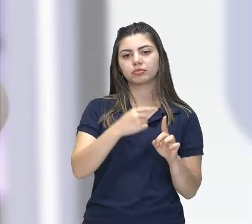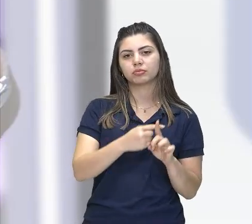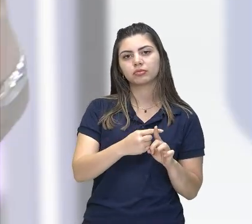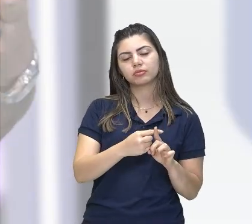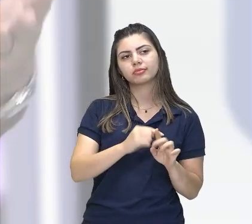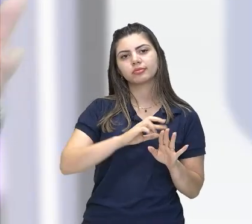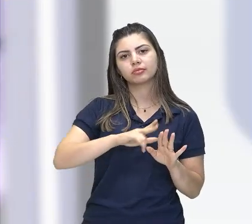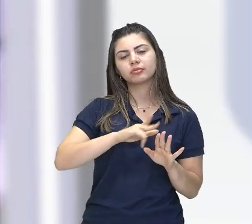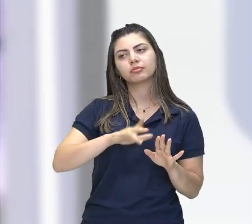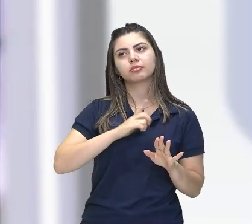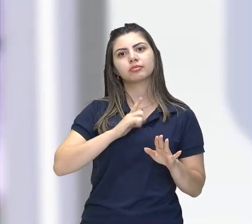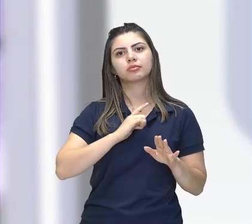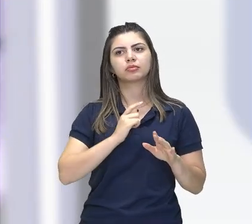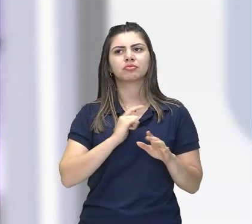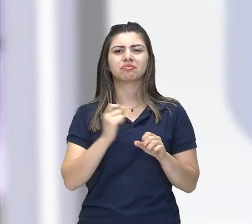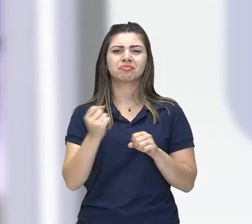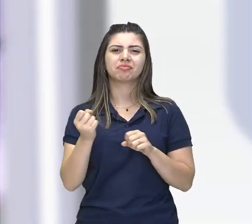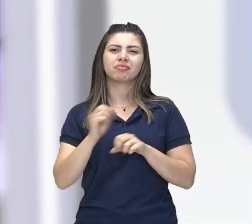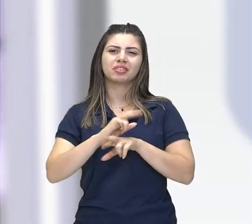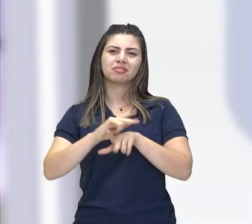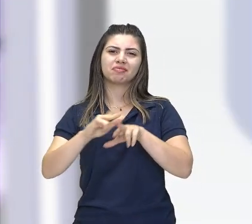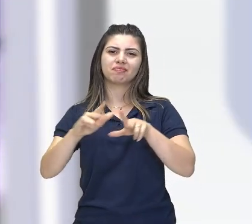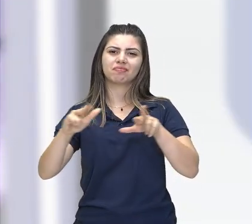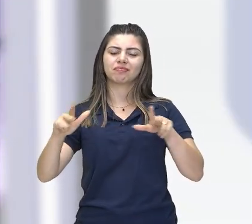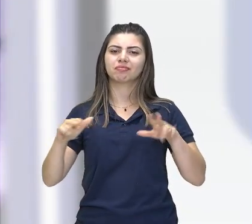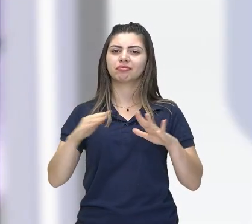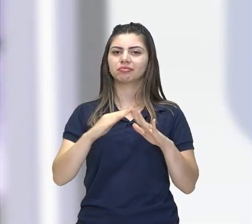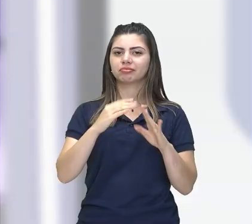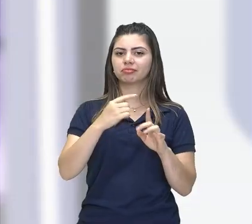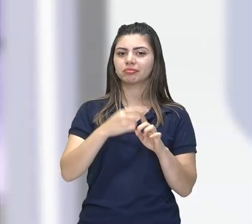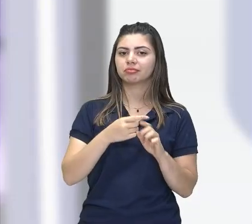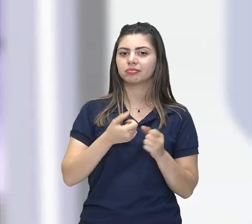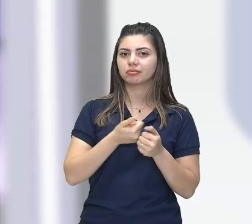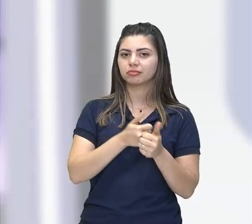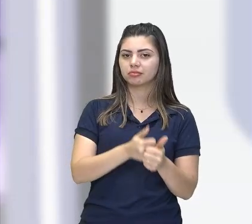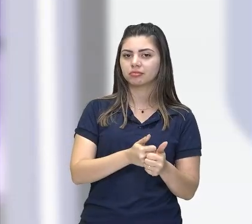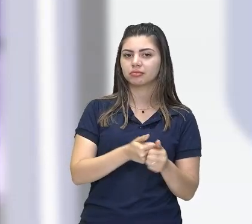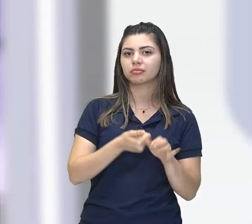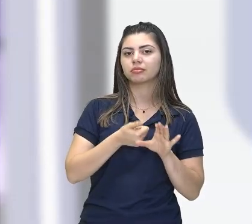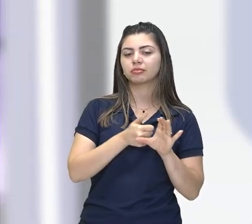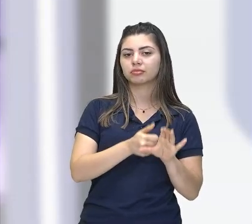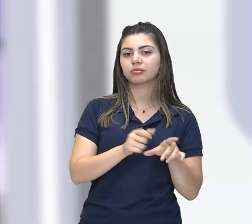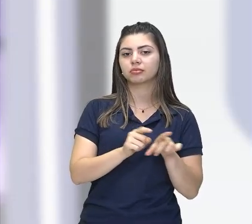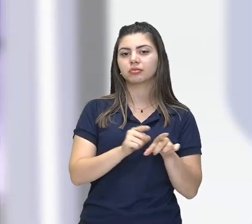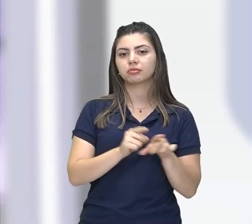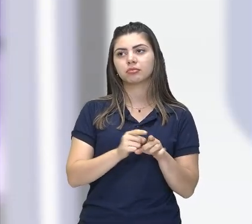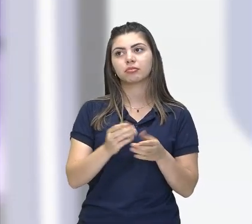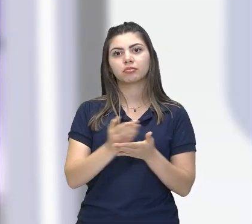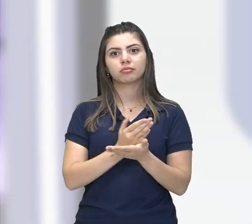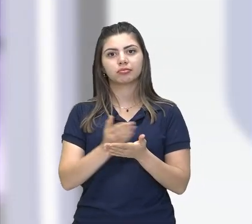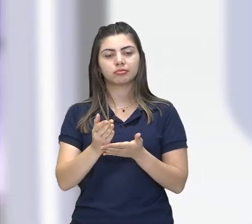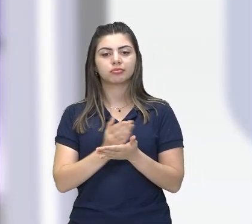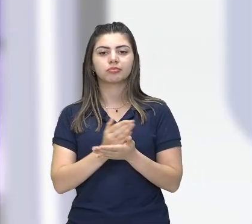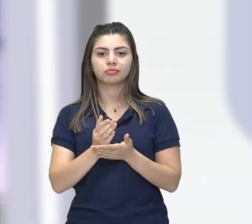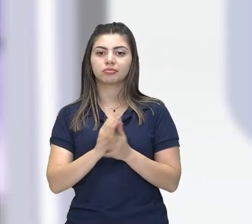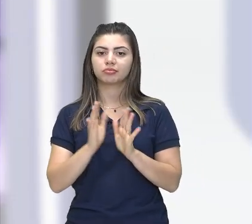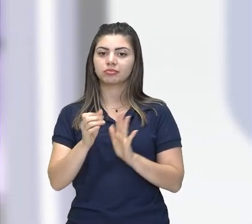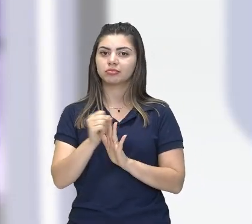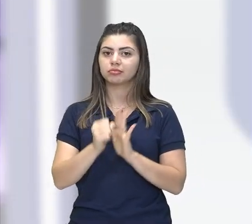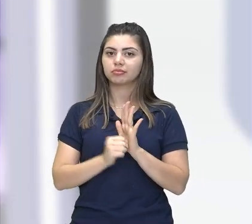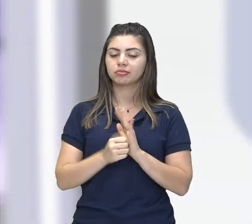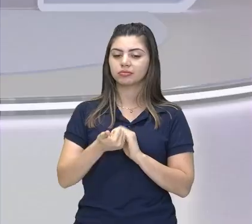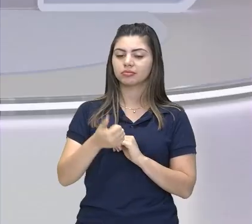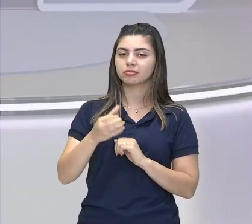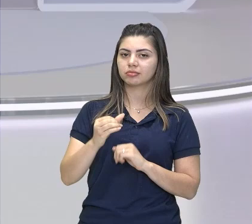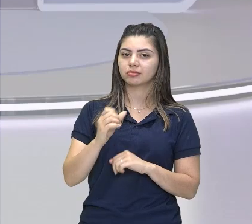por várias igrejas antigas do cristianismo e até mesmo algumas igrejas que nascem na Reforma Protestante do século